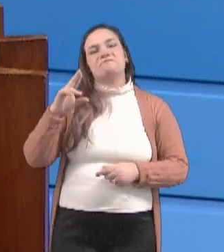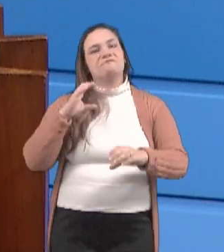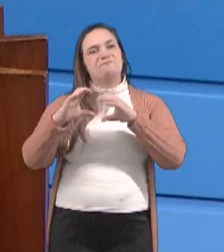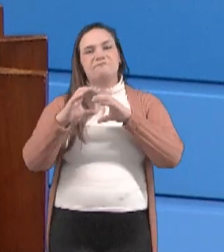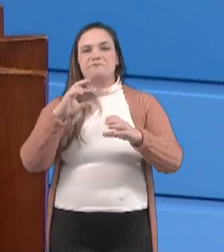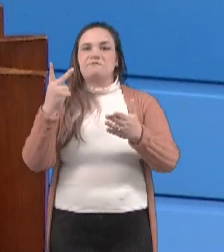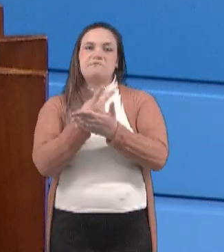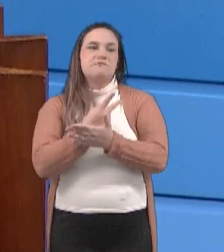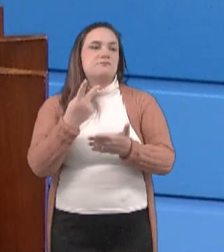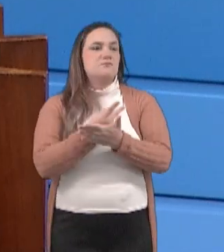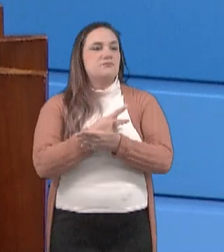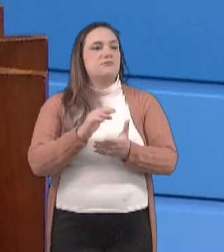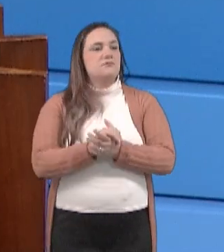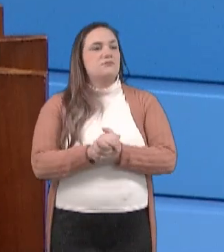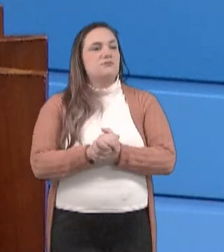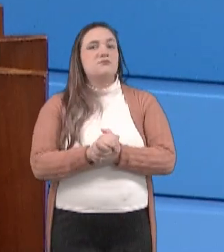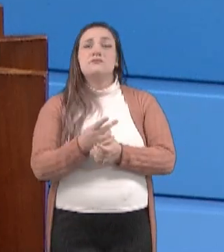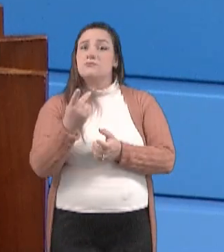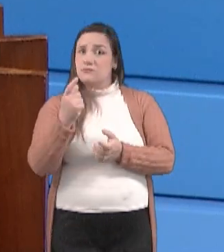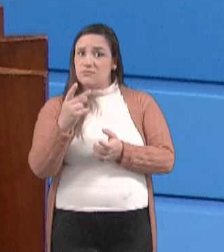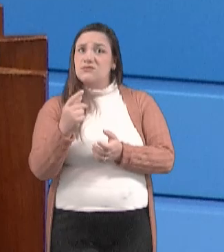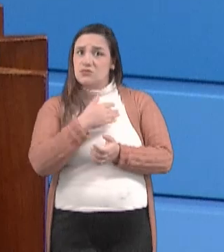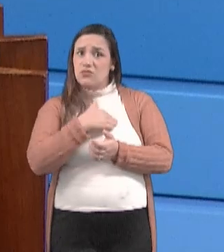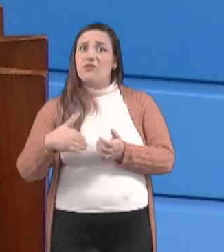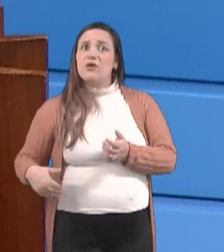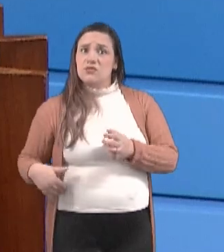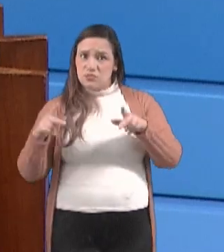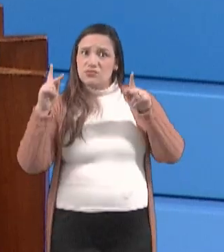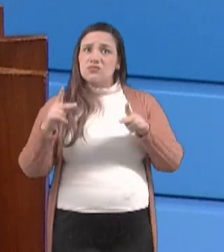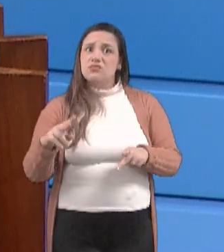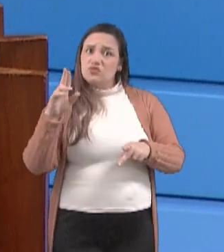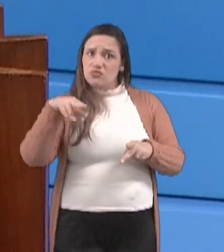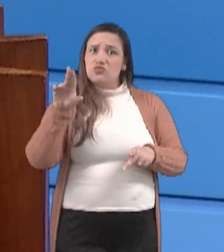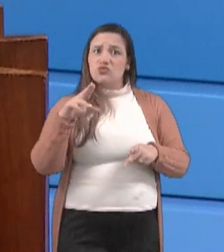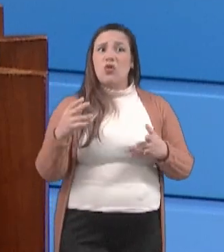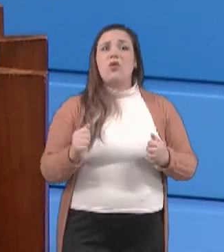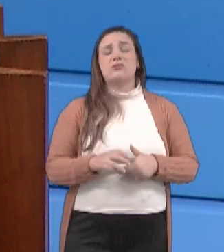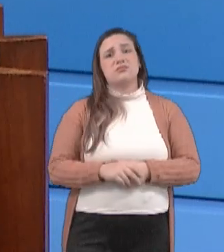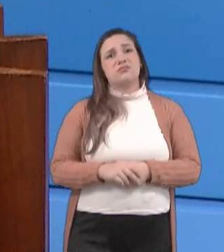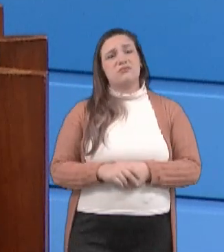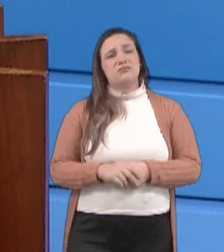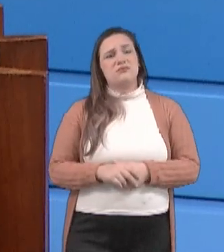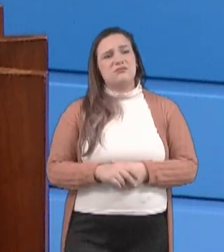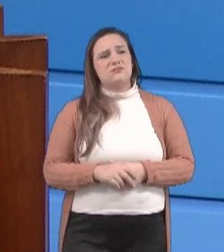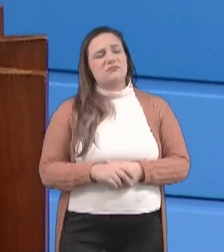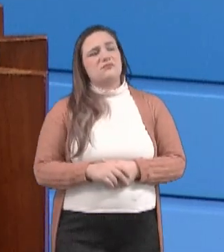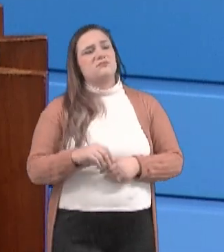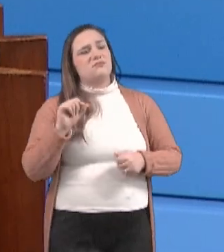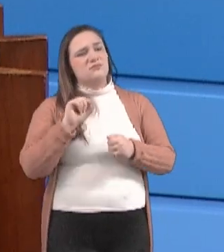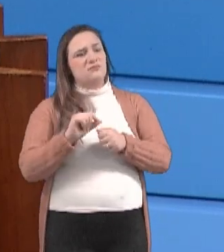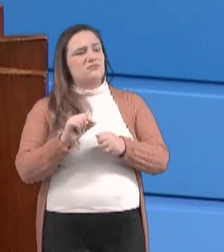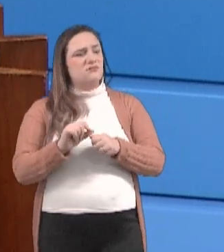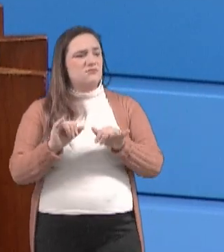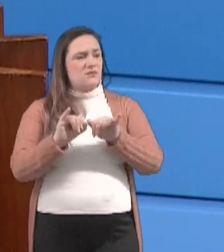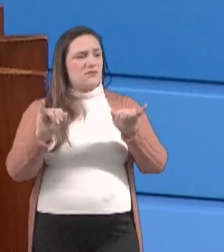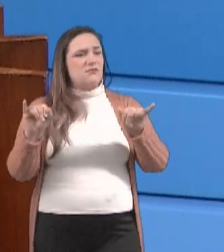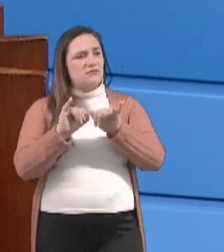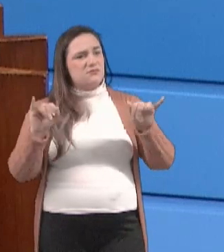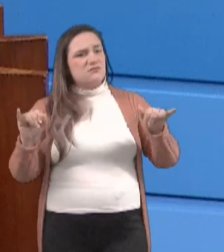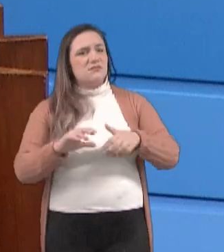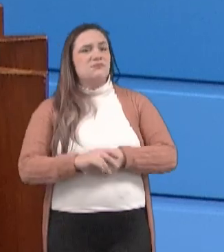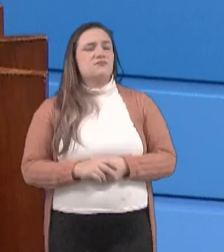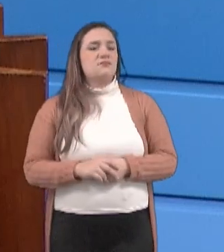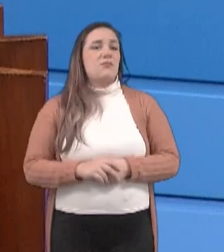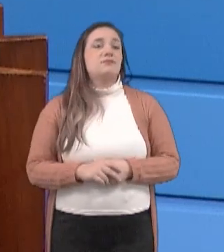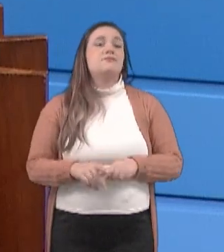comunicação, pagos com recursos públicos, colocados aí para receber do recurso público para fazer campanha, para ser uma campanha sorda.